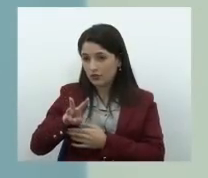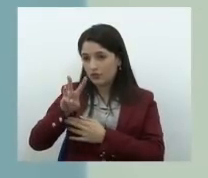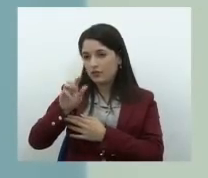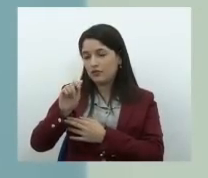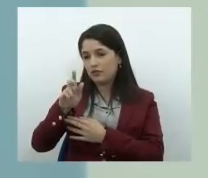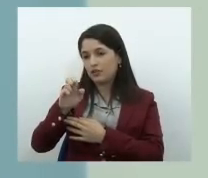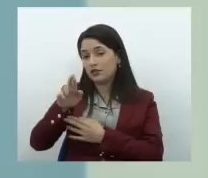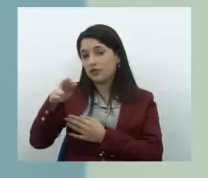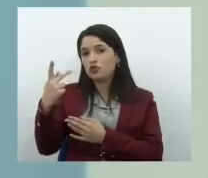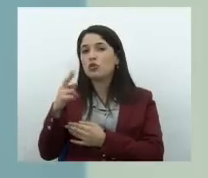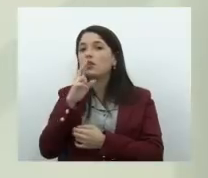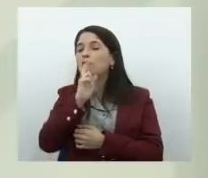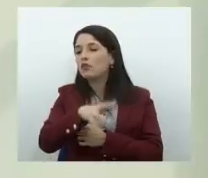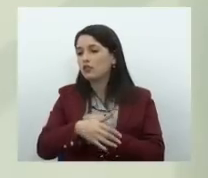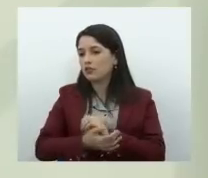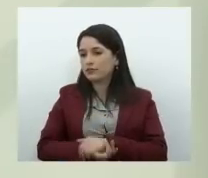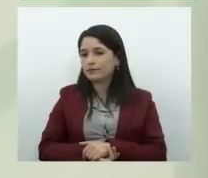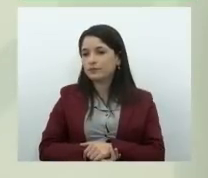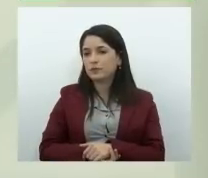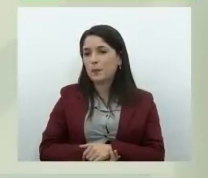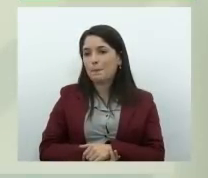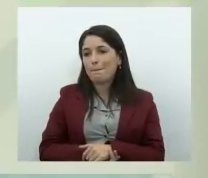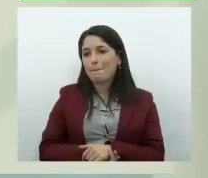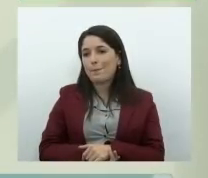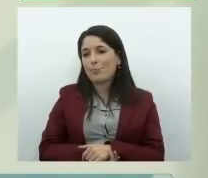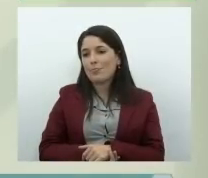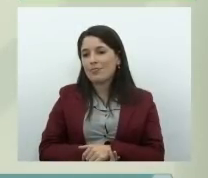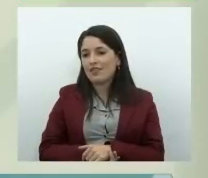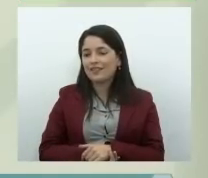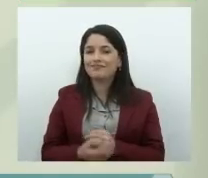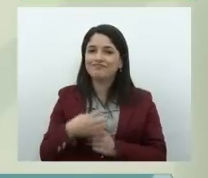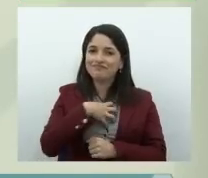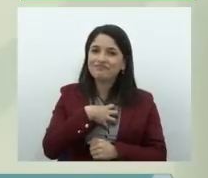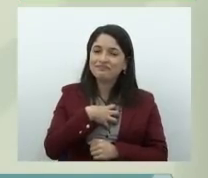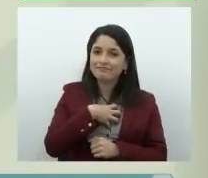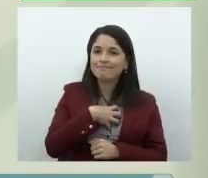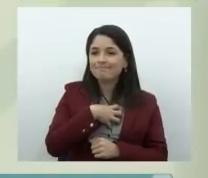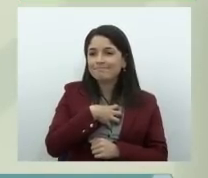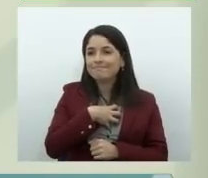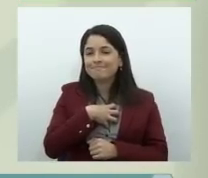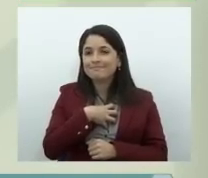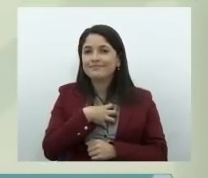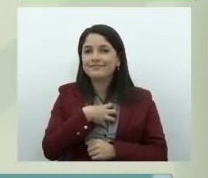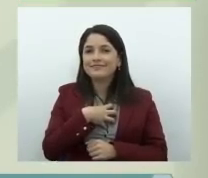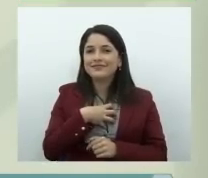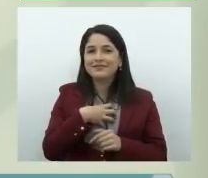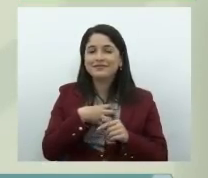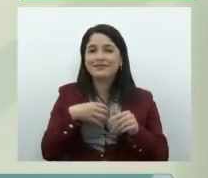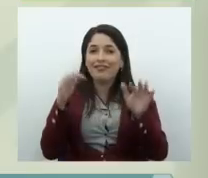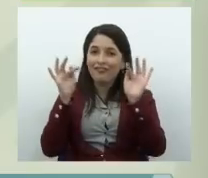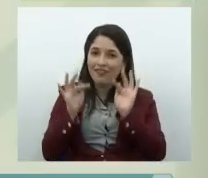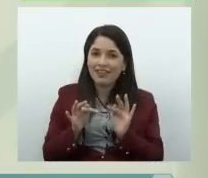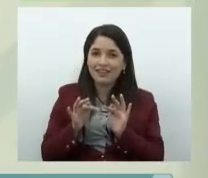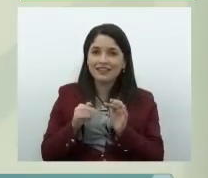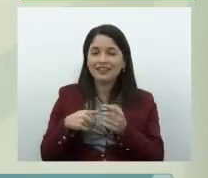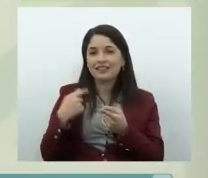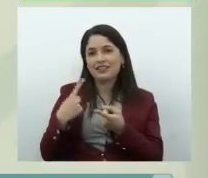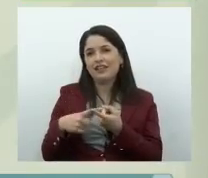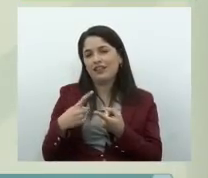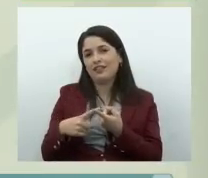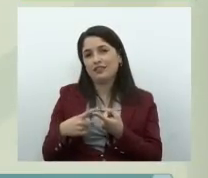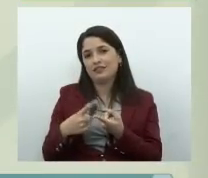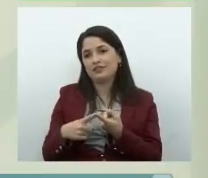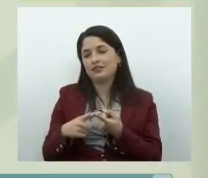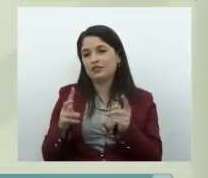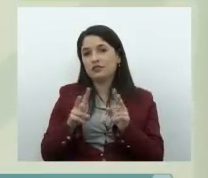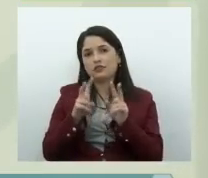1 minuto e meio para a sua resposta. Olha, eu fico muito feliz de poder estar falando sobre esse assunto, apesar